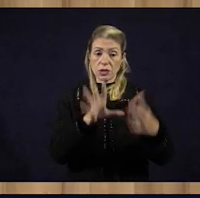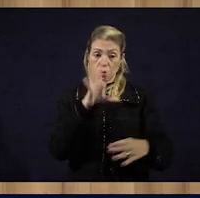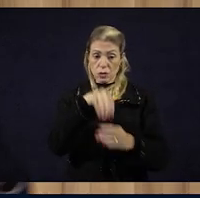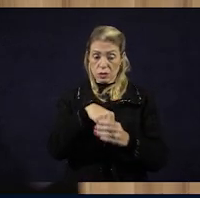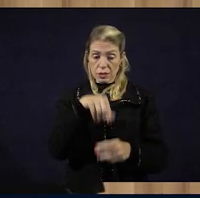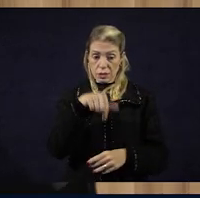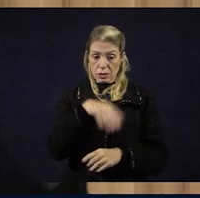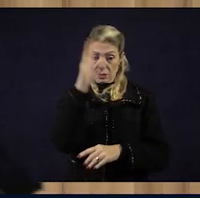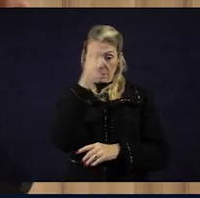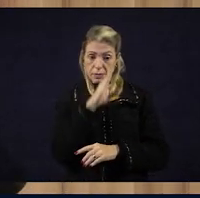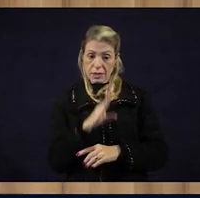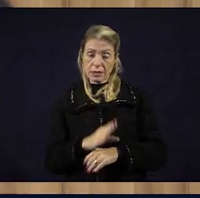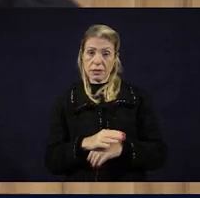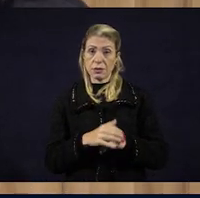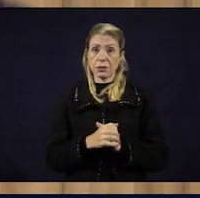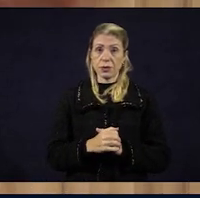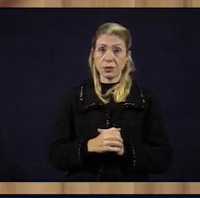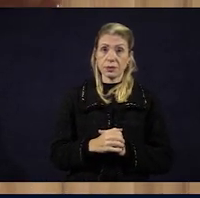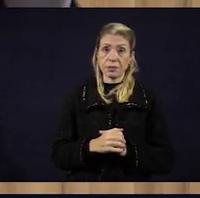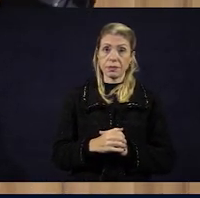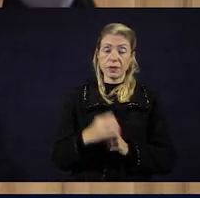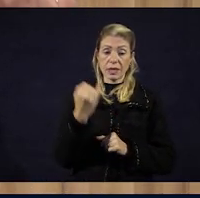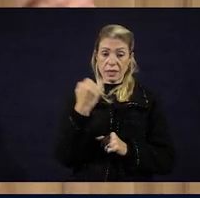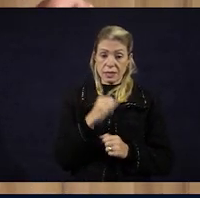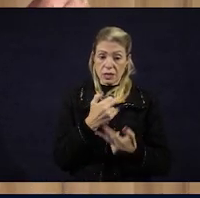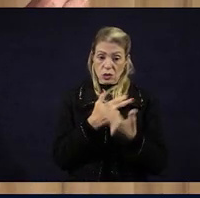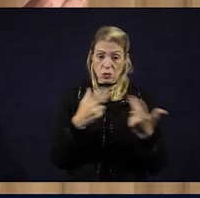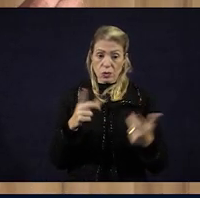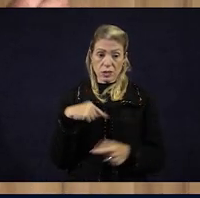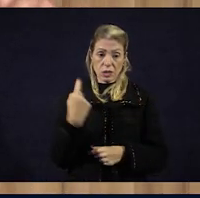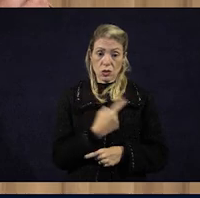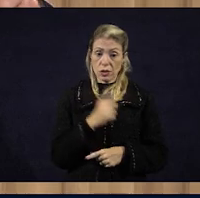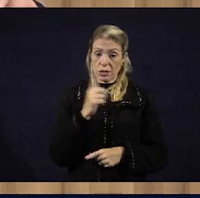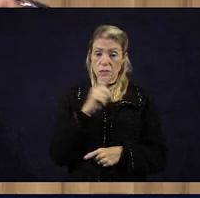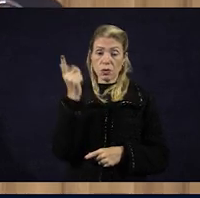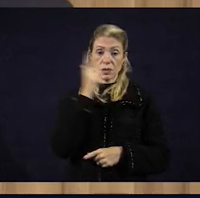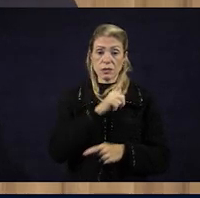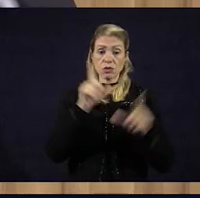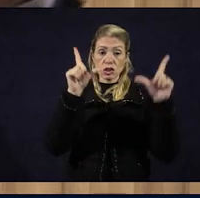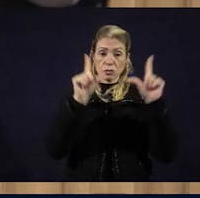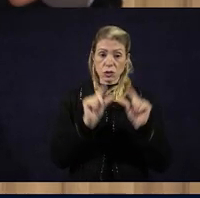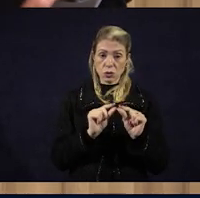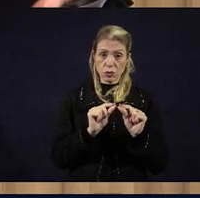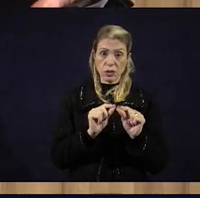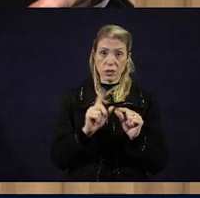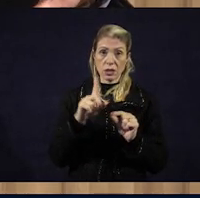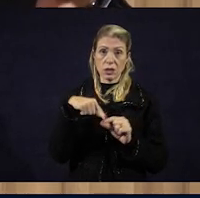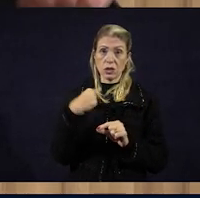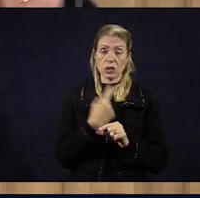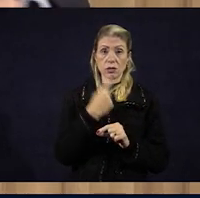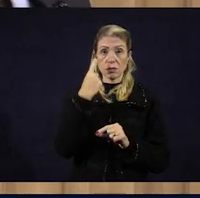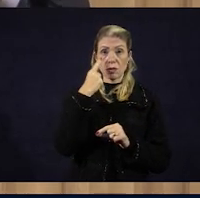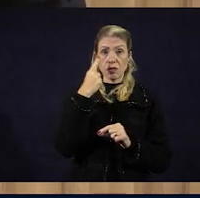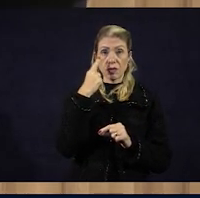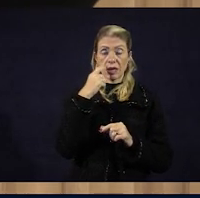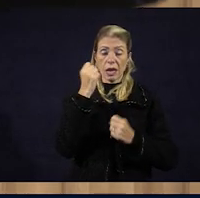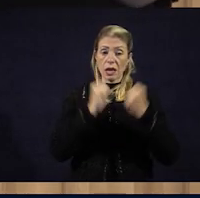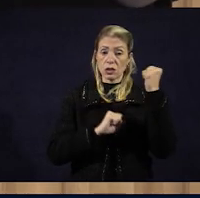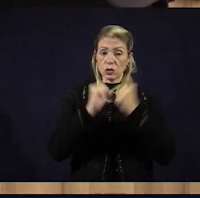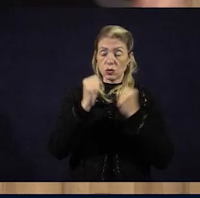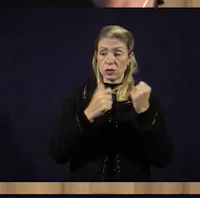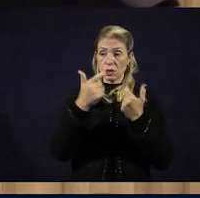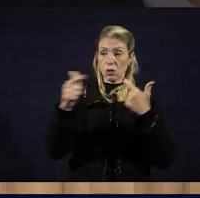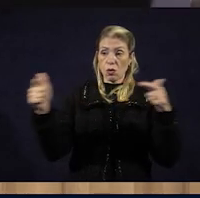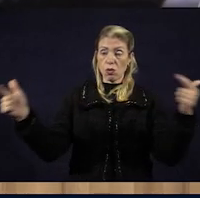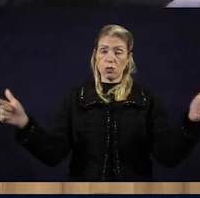olhando olhando e aquilo que a gente não consegue reduzir dentro de casa nós estamos pegando e entrando na indústria circular então nós estamos botando